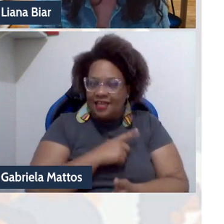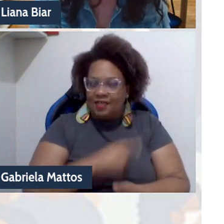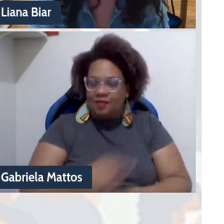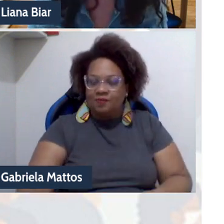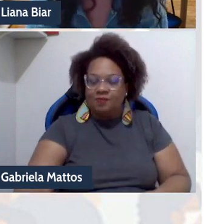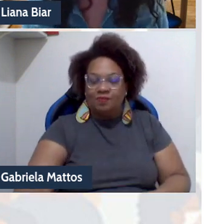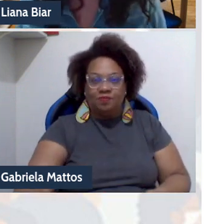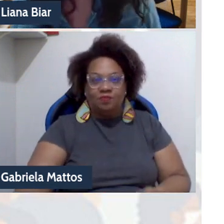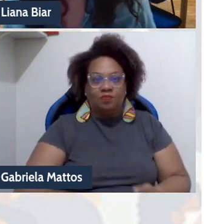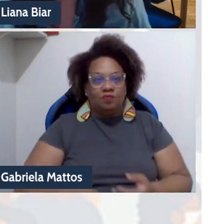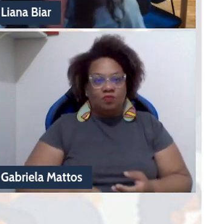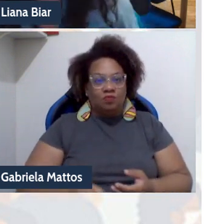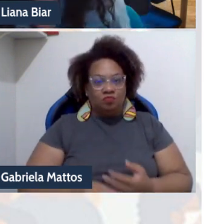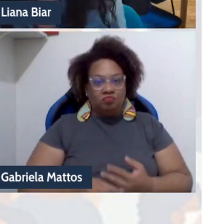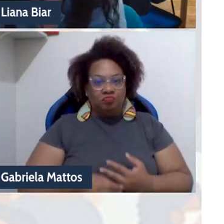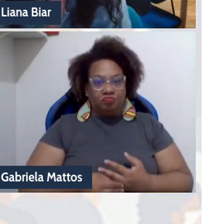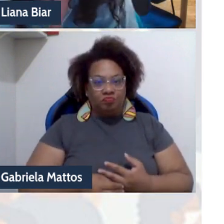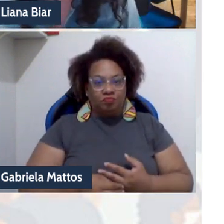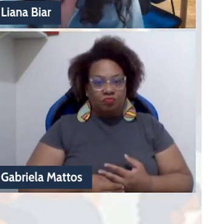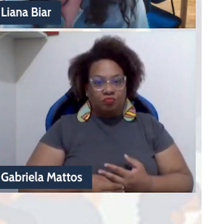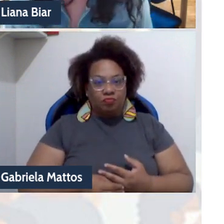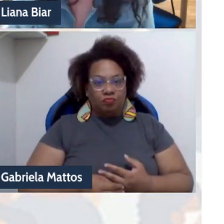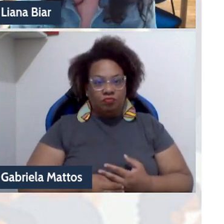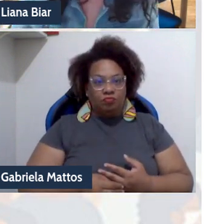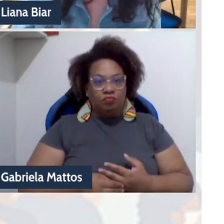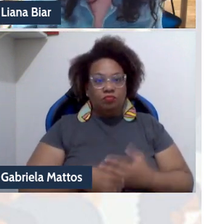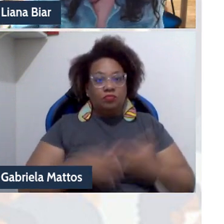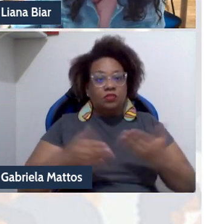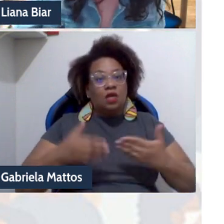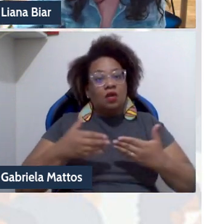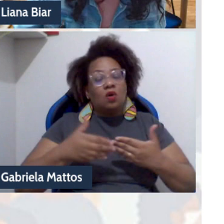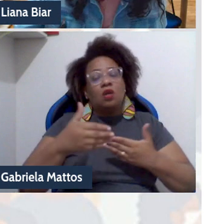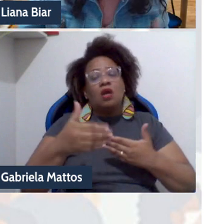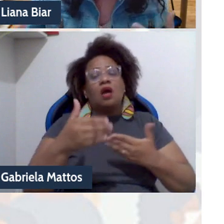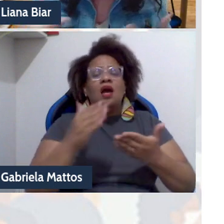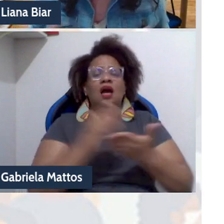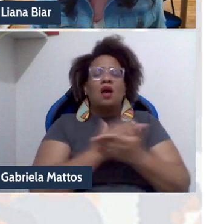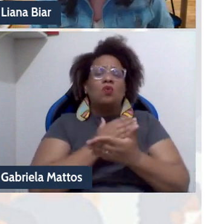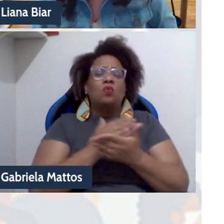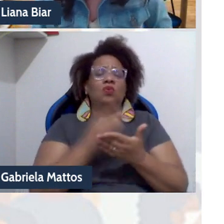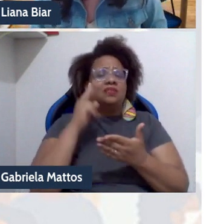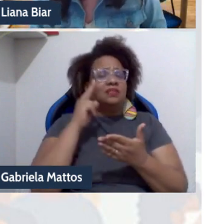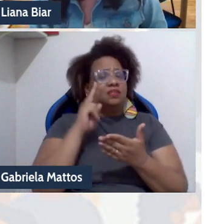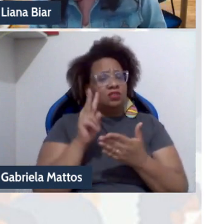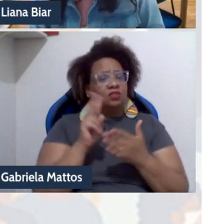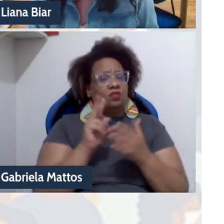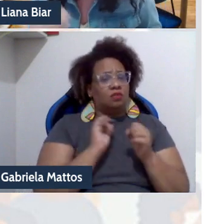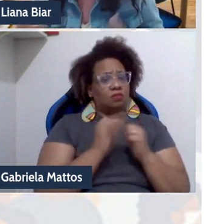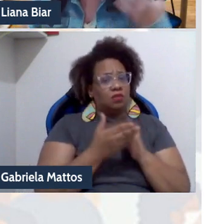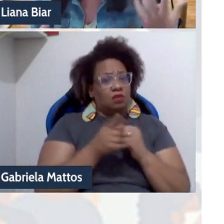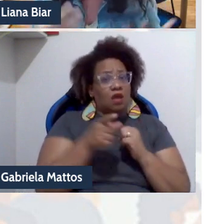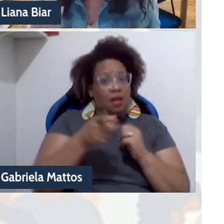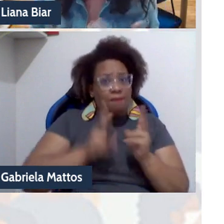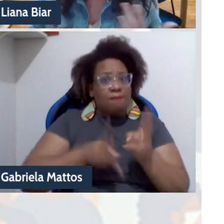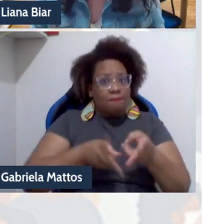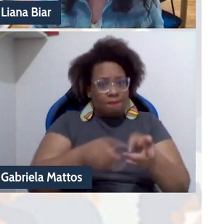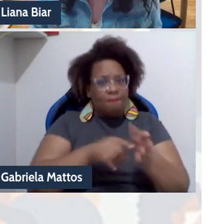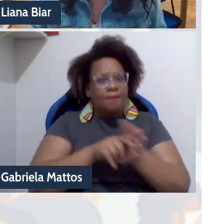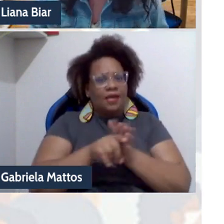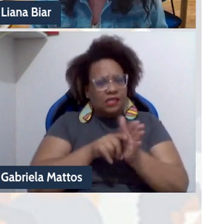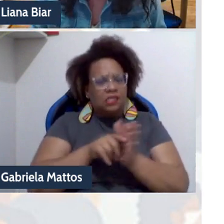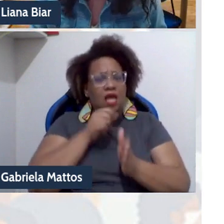Vou partir agora, então, para algumas dessas histórias da pandemia. Essa é uma pesquisa em andamento, essa é uma pesquisa que eu